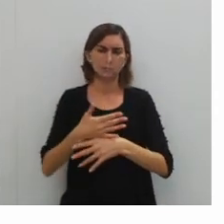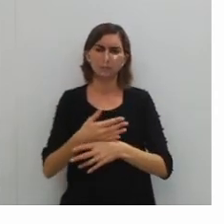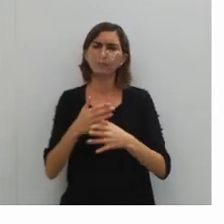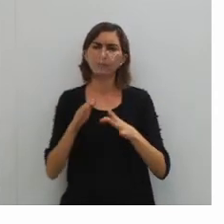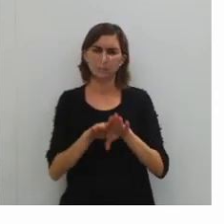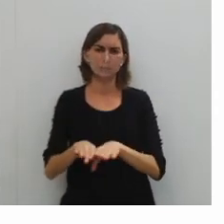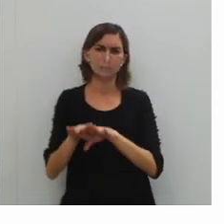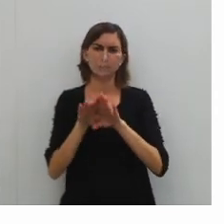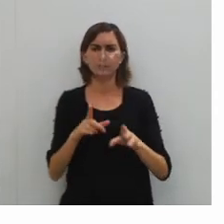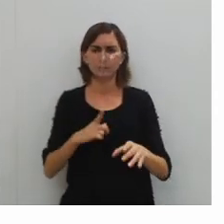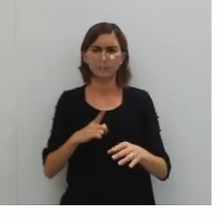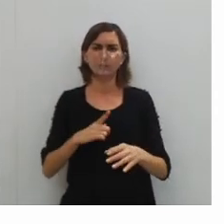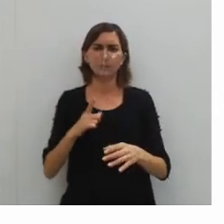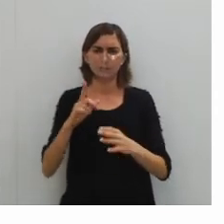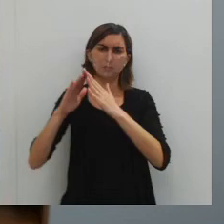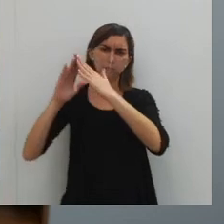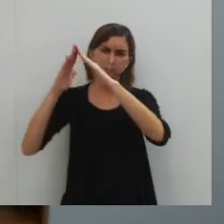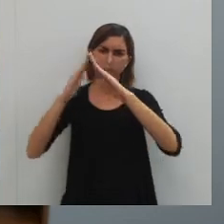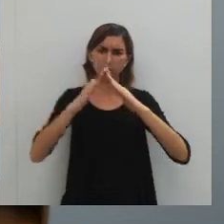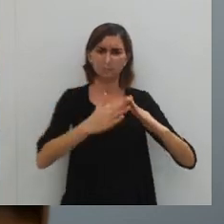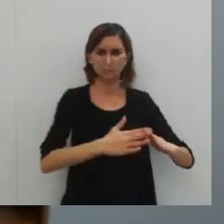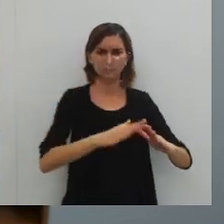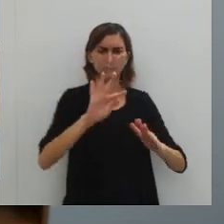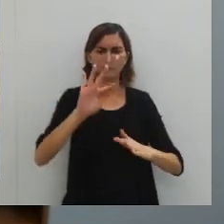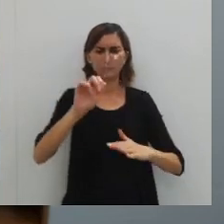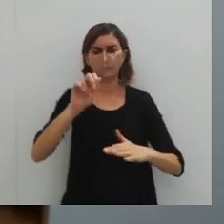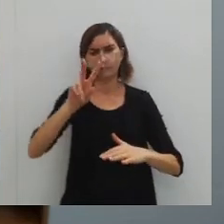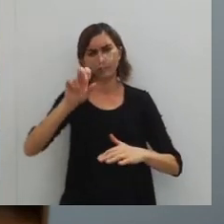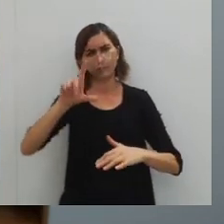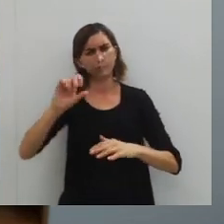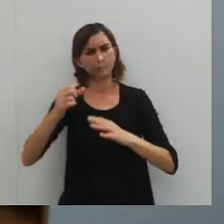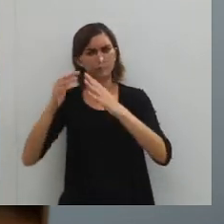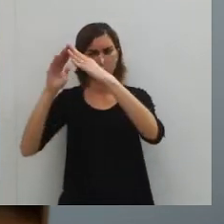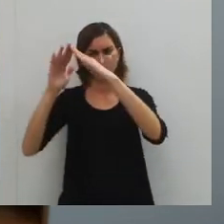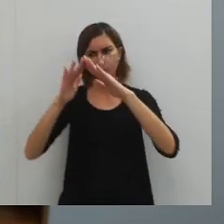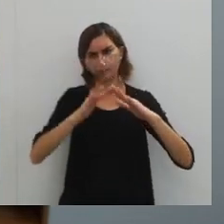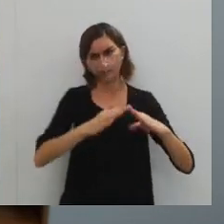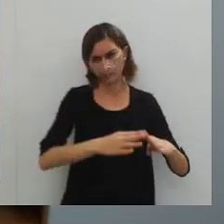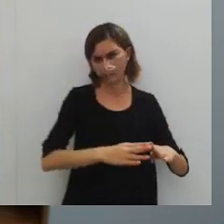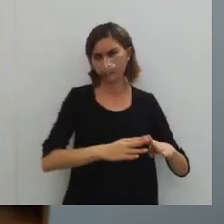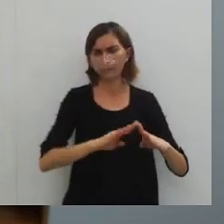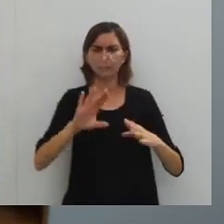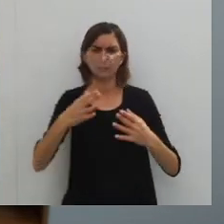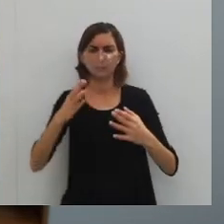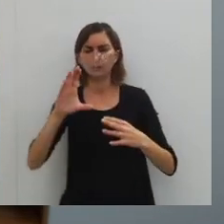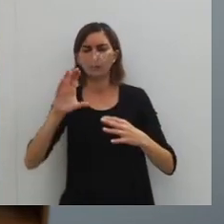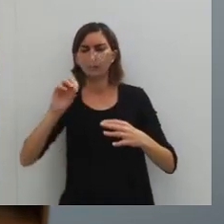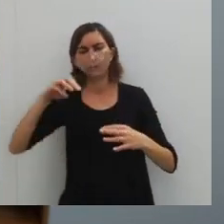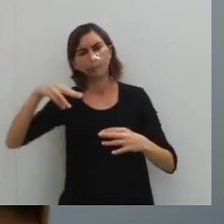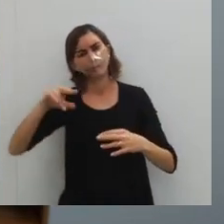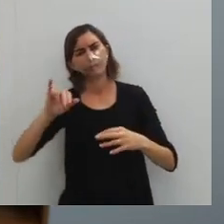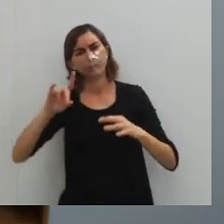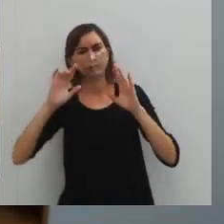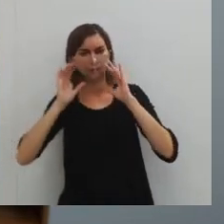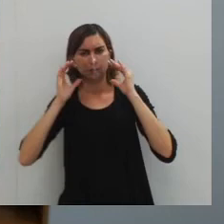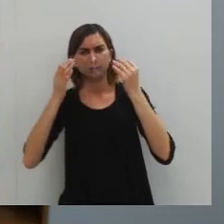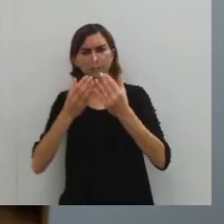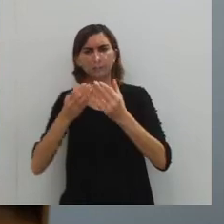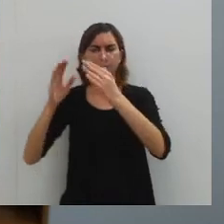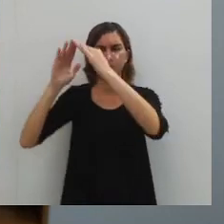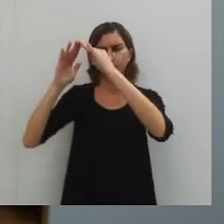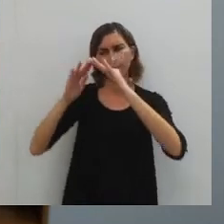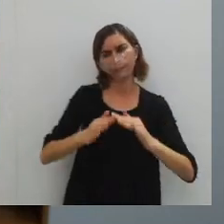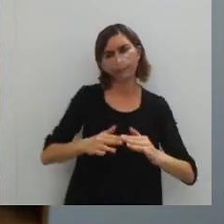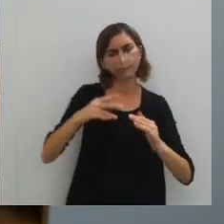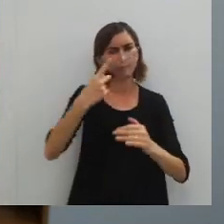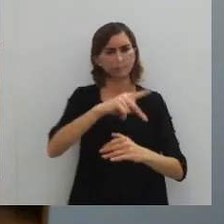comum a existência de favelas. Então, as favelas ou as comunidades, certo?